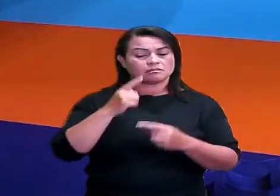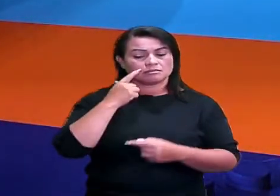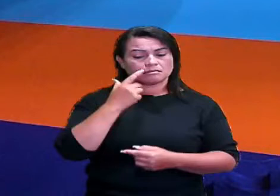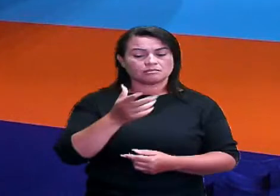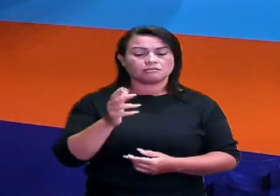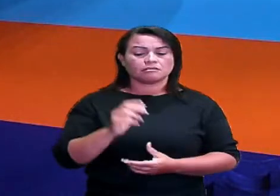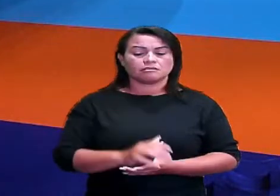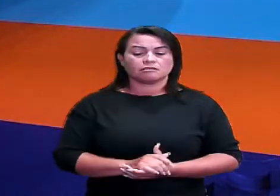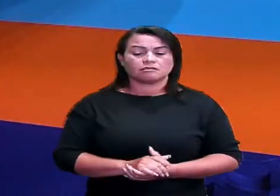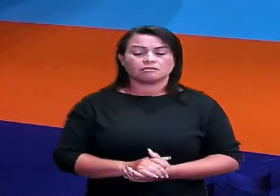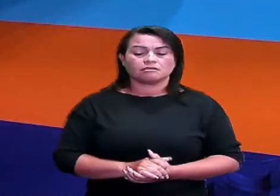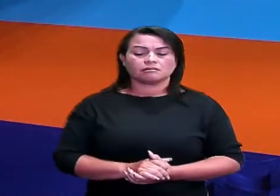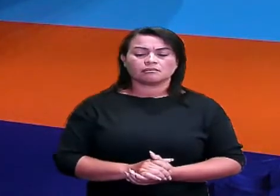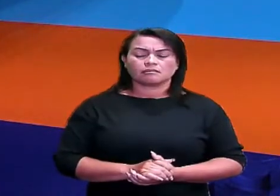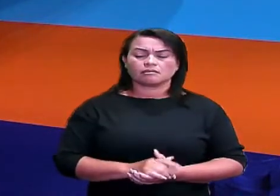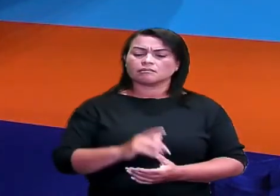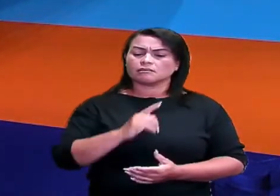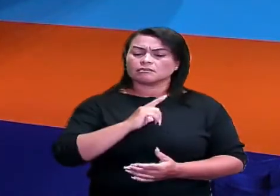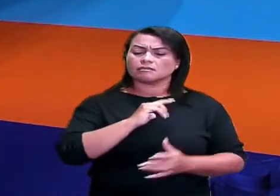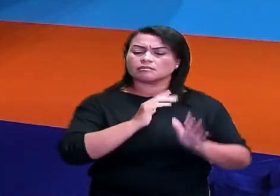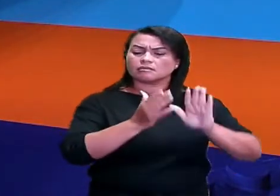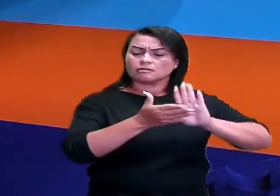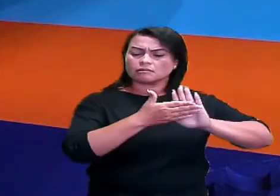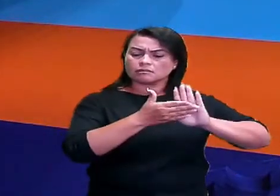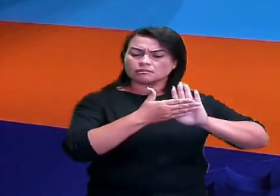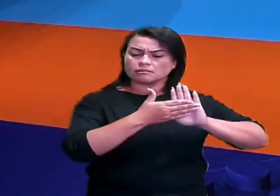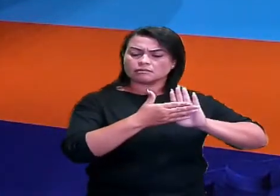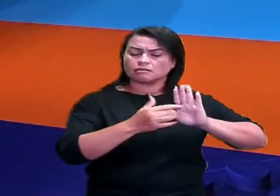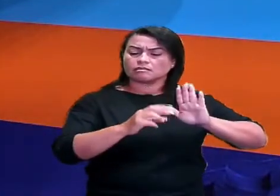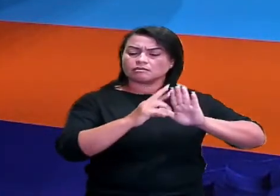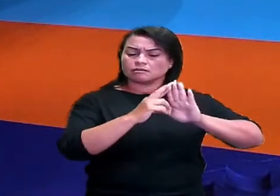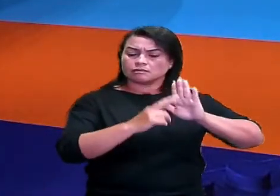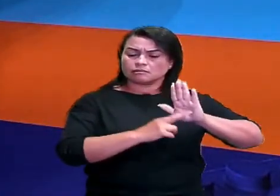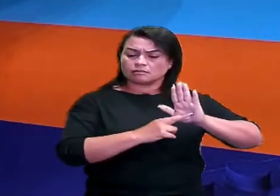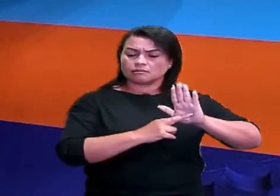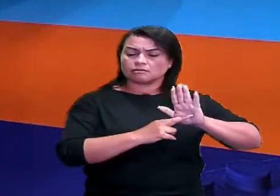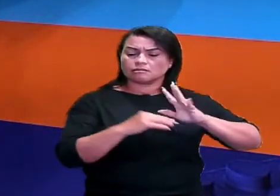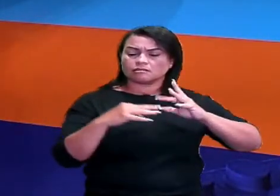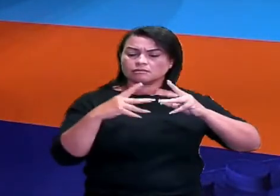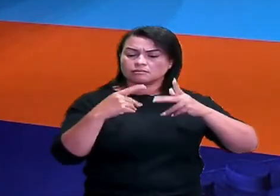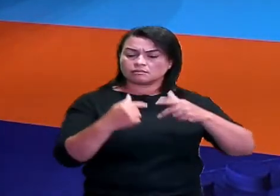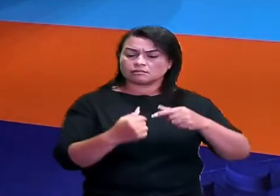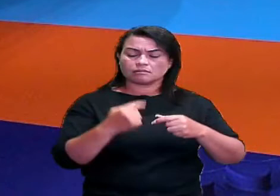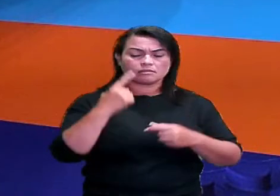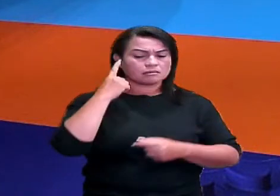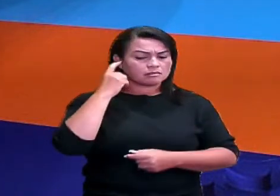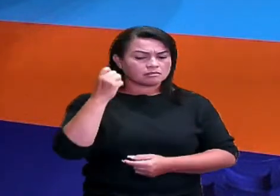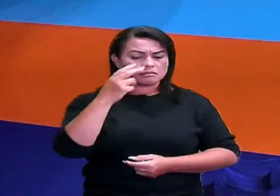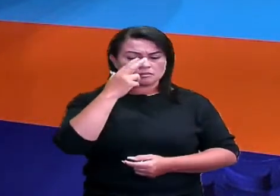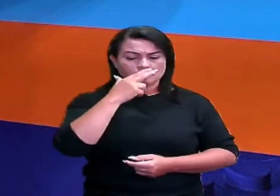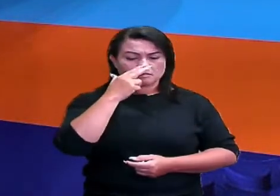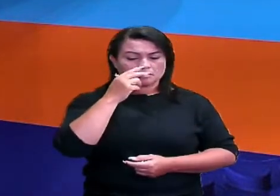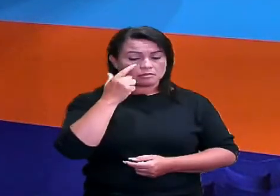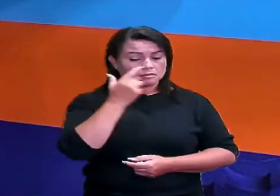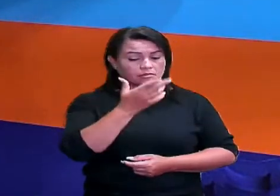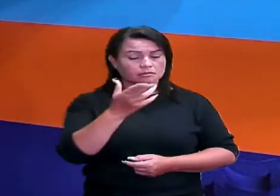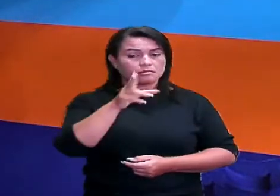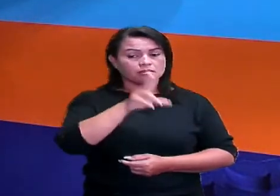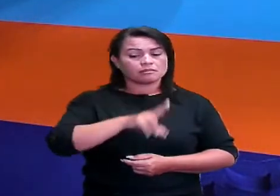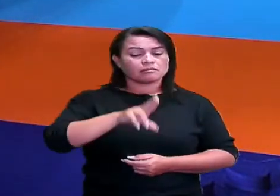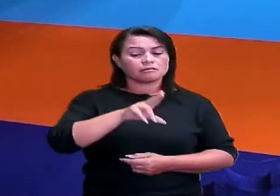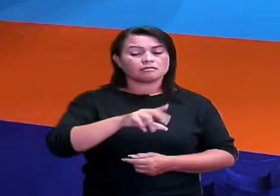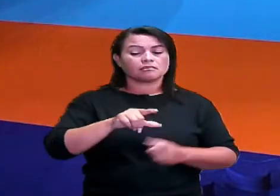ó. Para que esse padrão fique como o mesmo som em todas as sílabas, vamos usar as letras